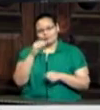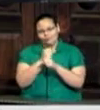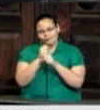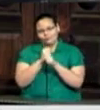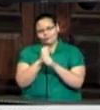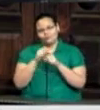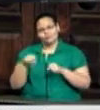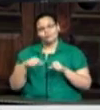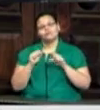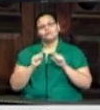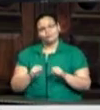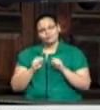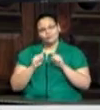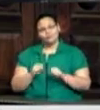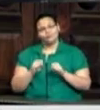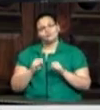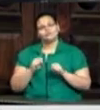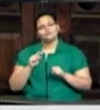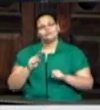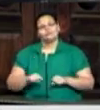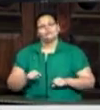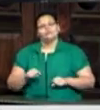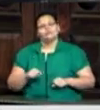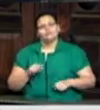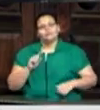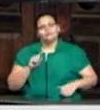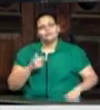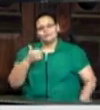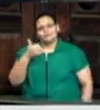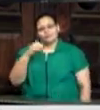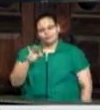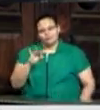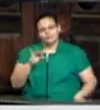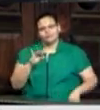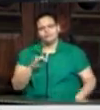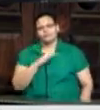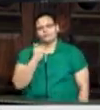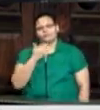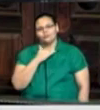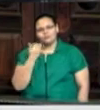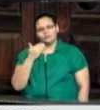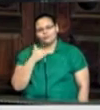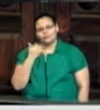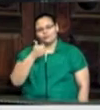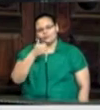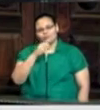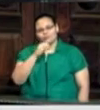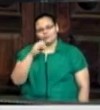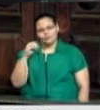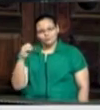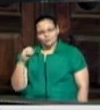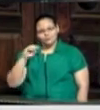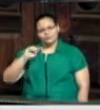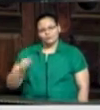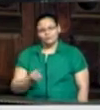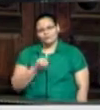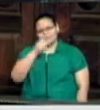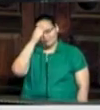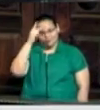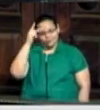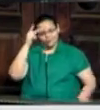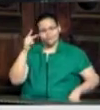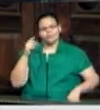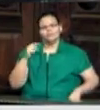nós possamos chegar ao indicador de 10 mortes por 100 mil habitantes, conforme